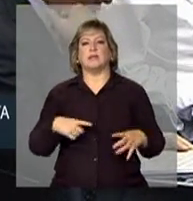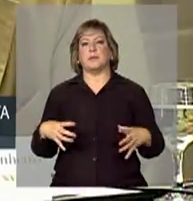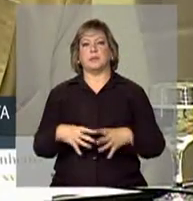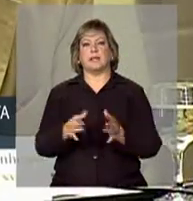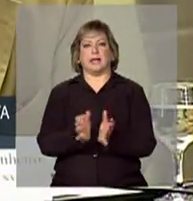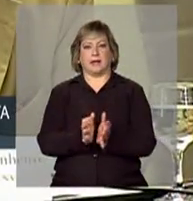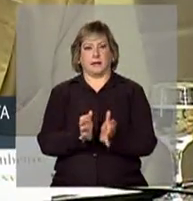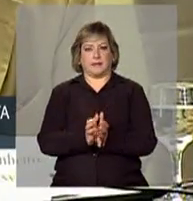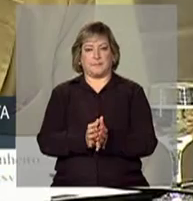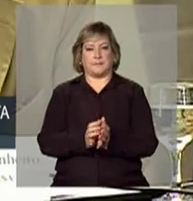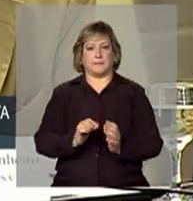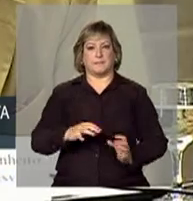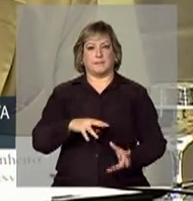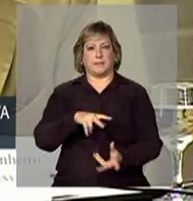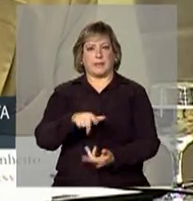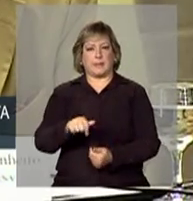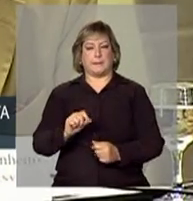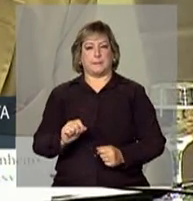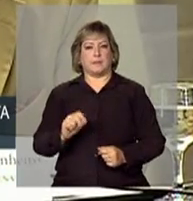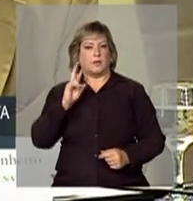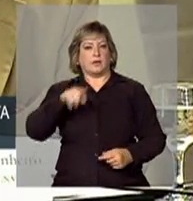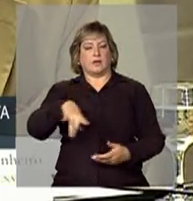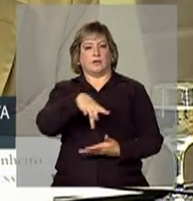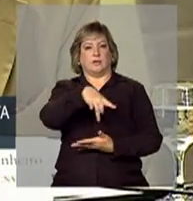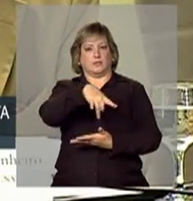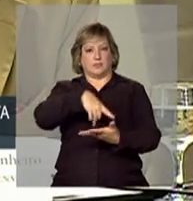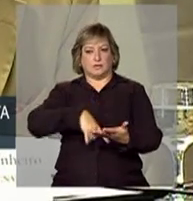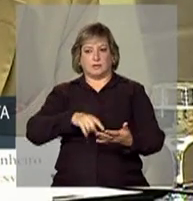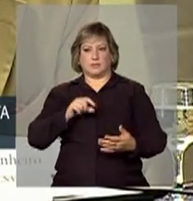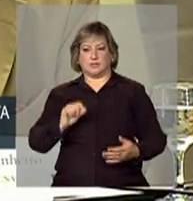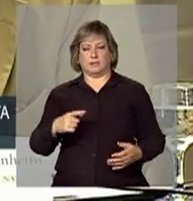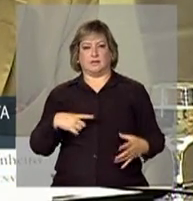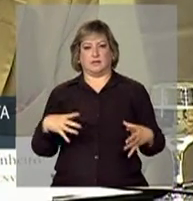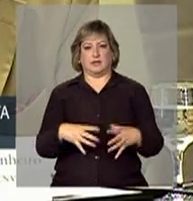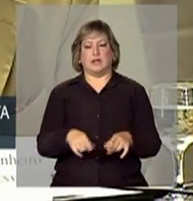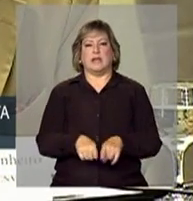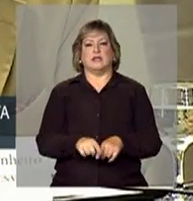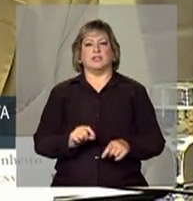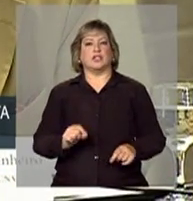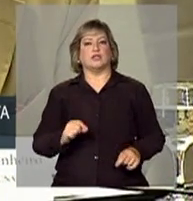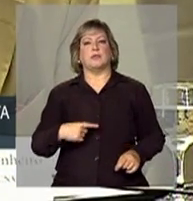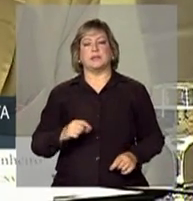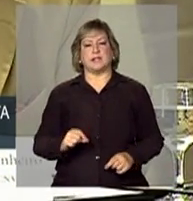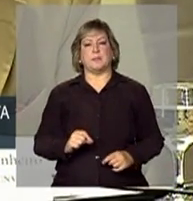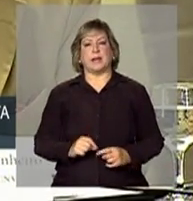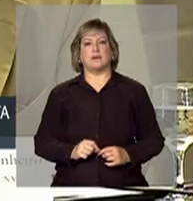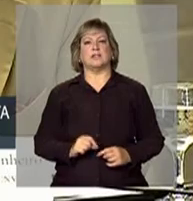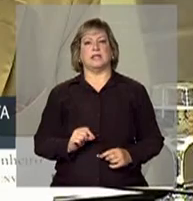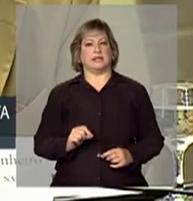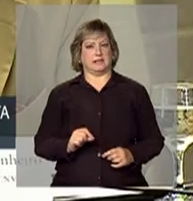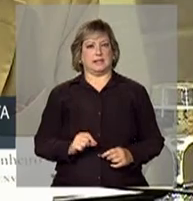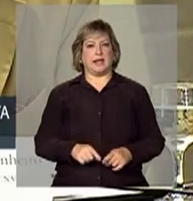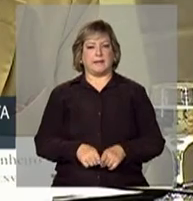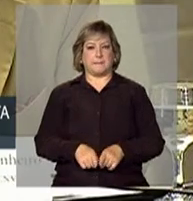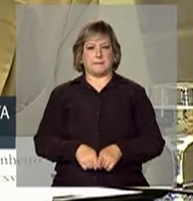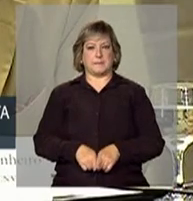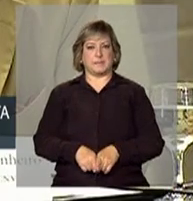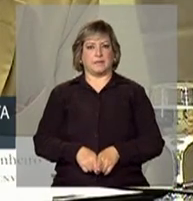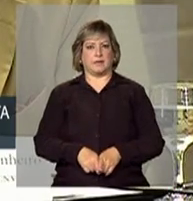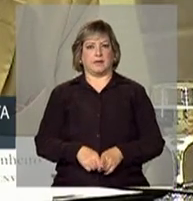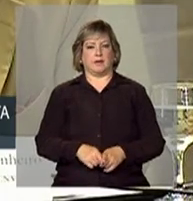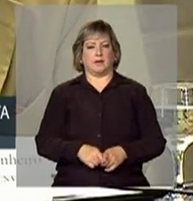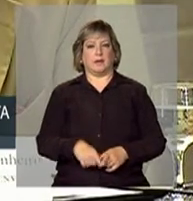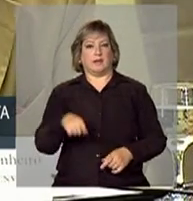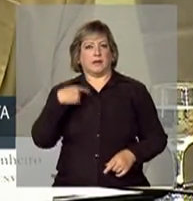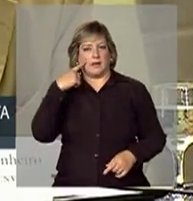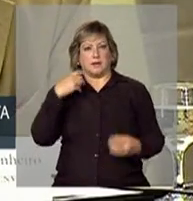A extraordinária riqueza do conjunto de toda a documentação que vem localizada ou resgatada pelo CNV é precisamente essa,